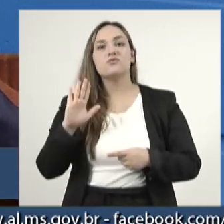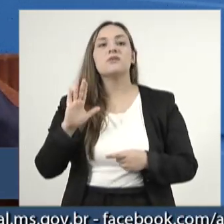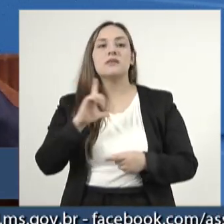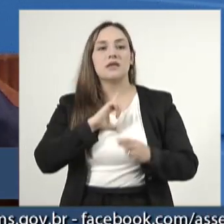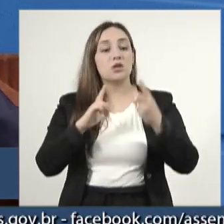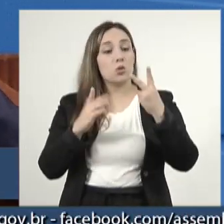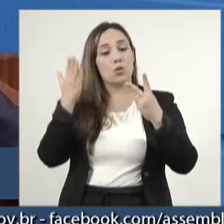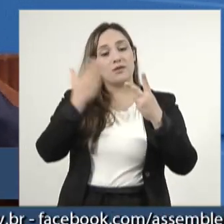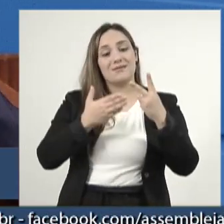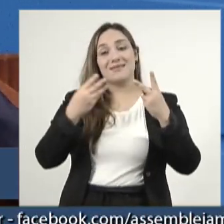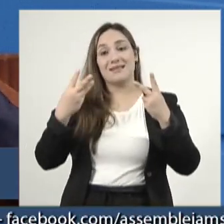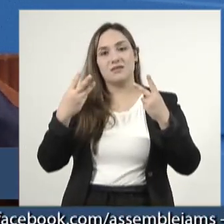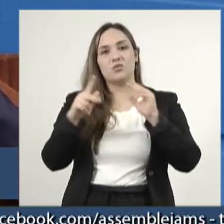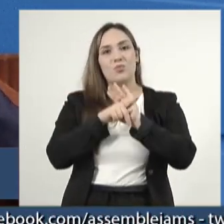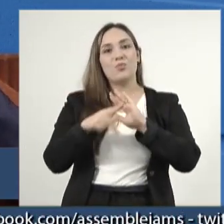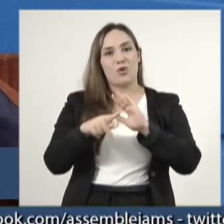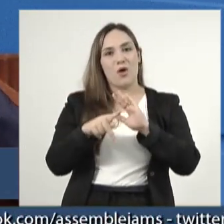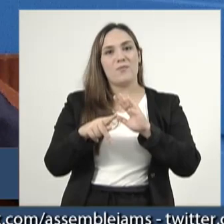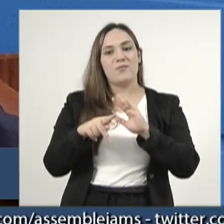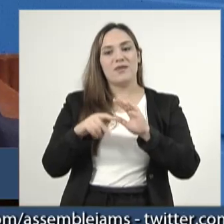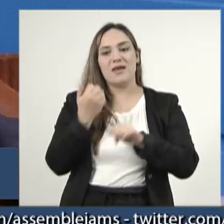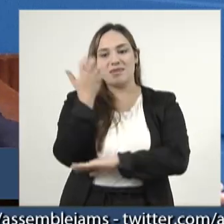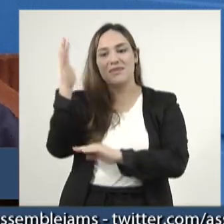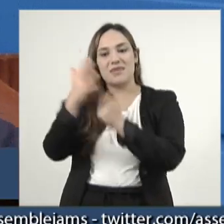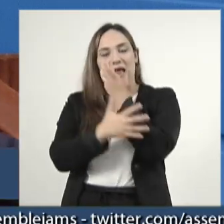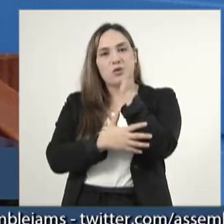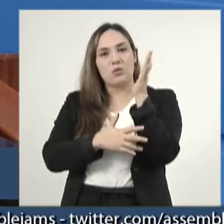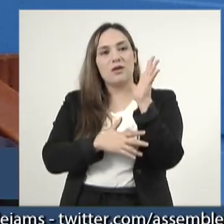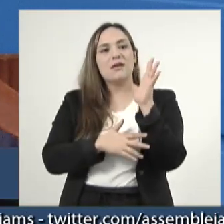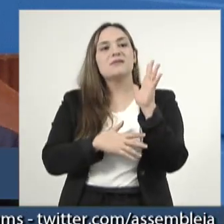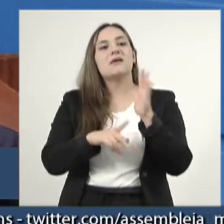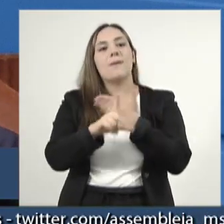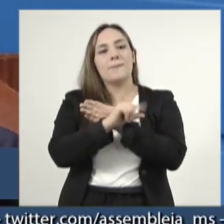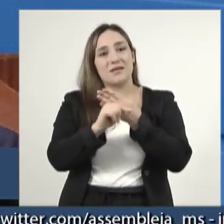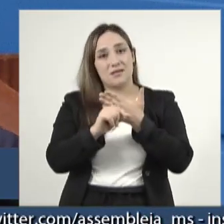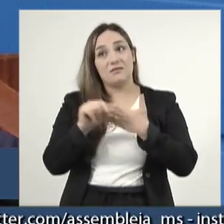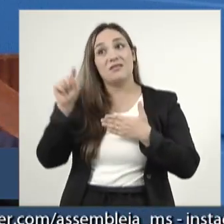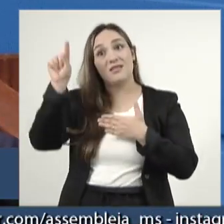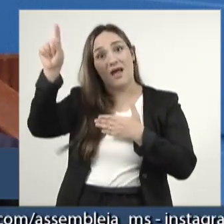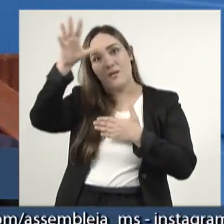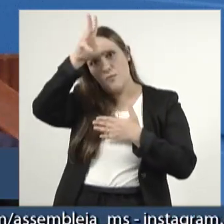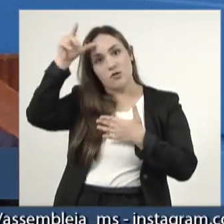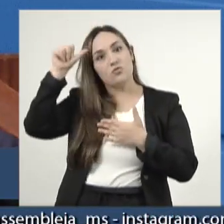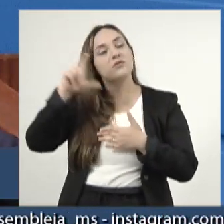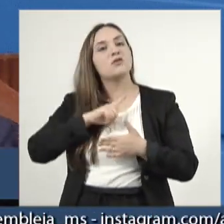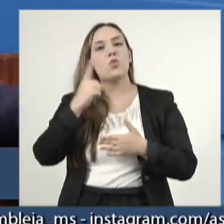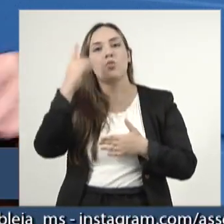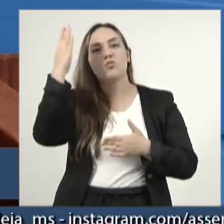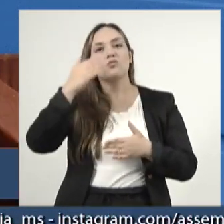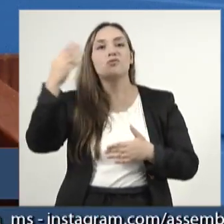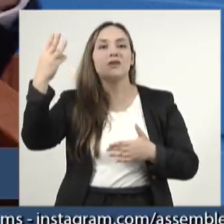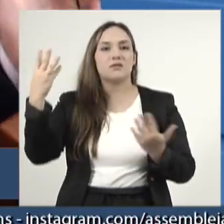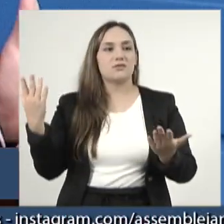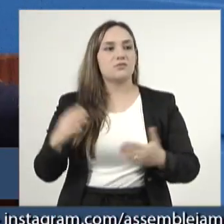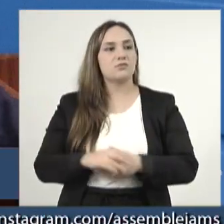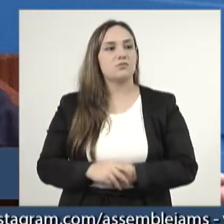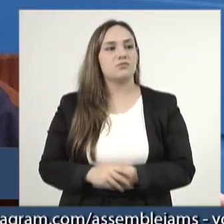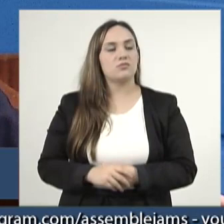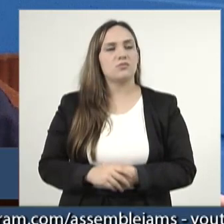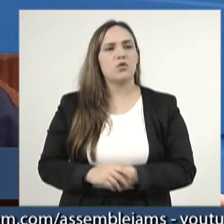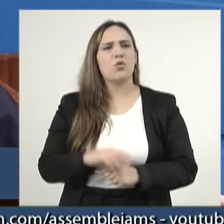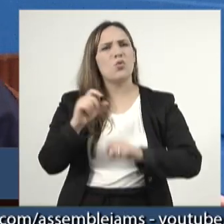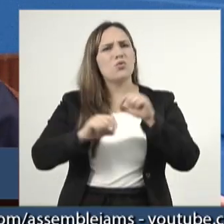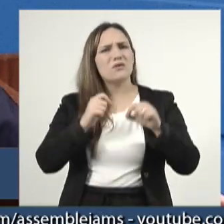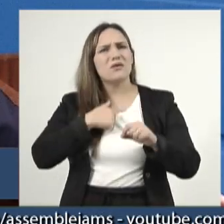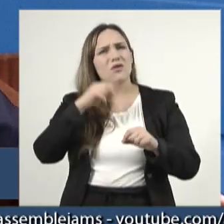do bioma Pantanal e o estado vizinho Mato Grosso 1/3. O que nós assistimos